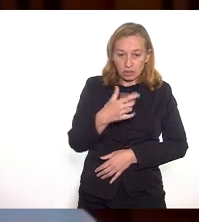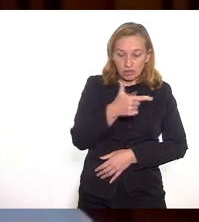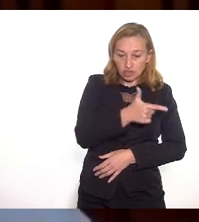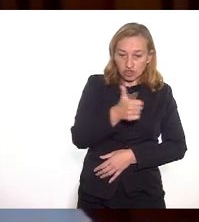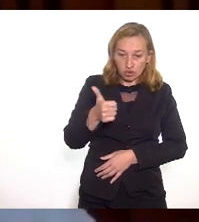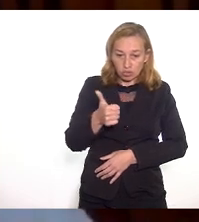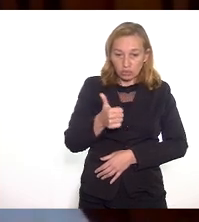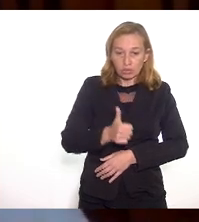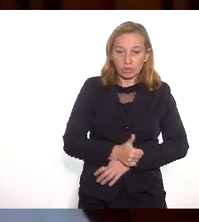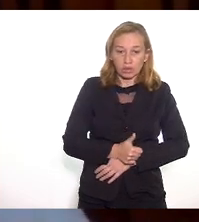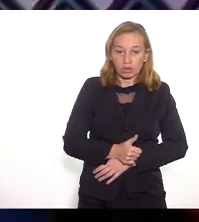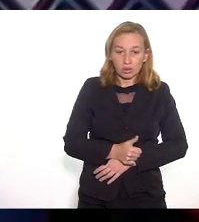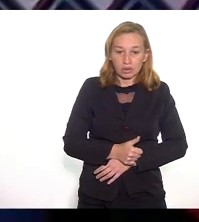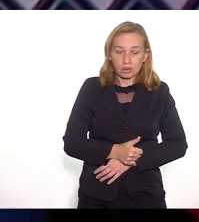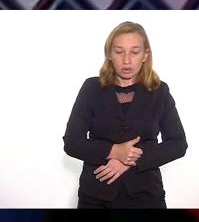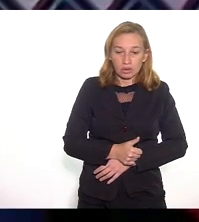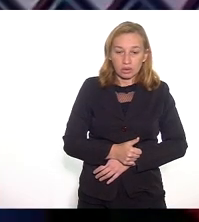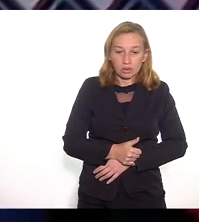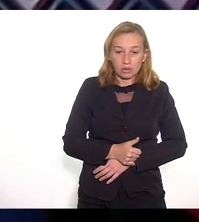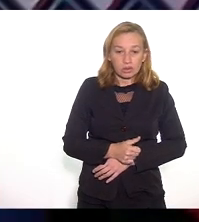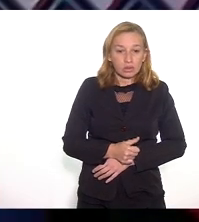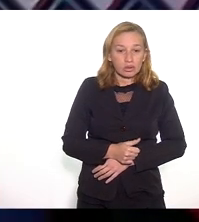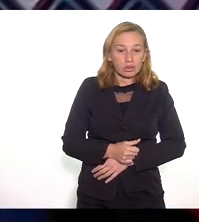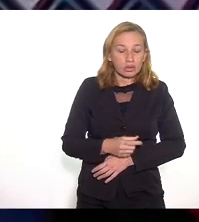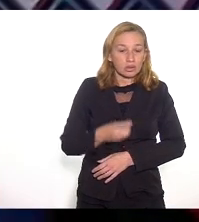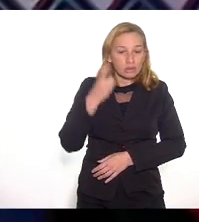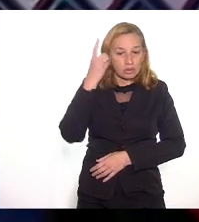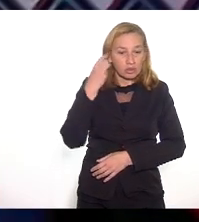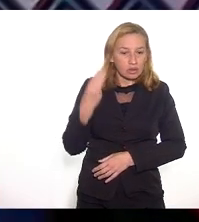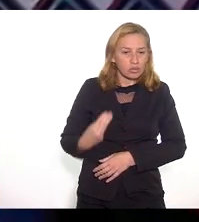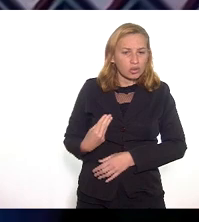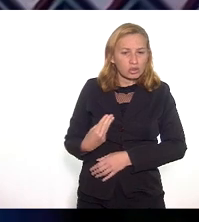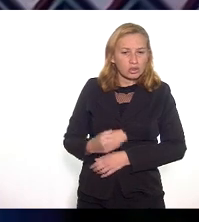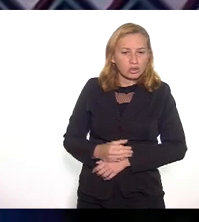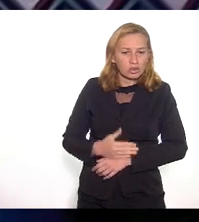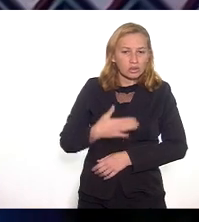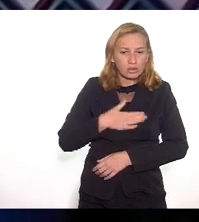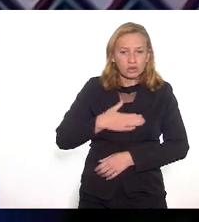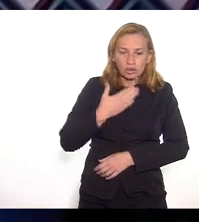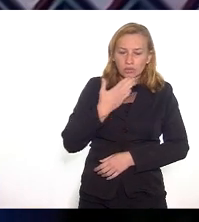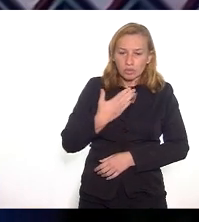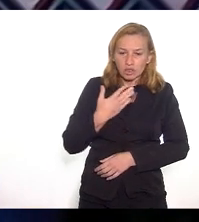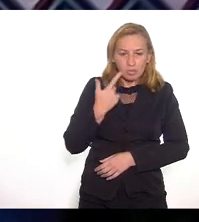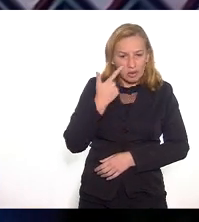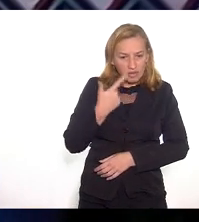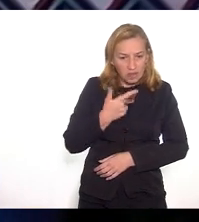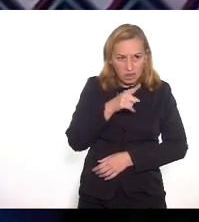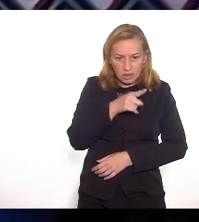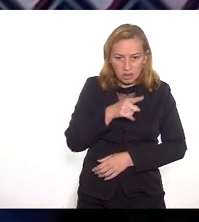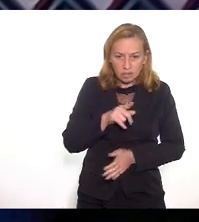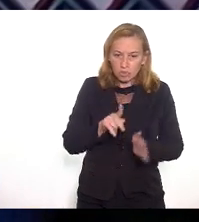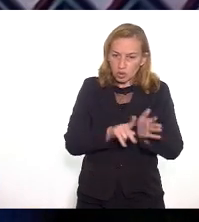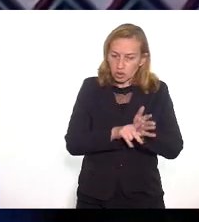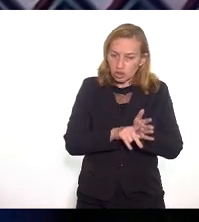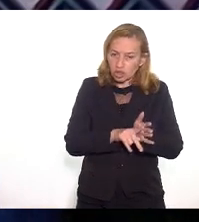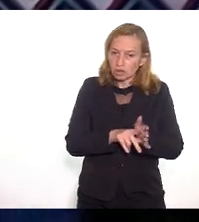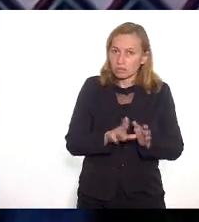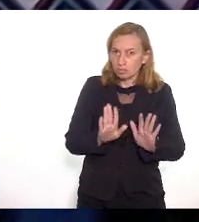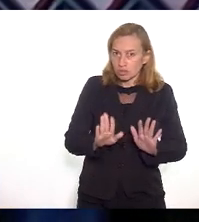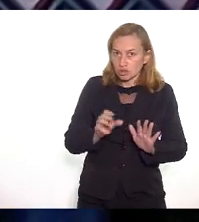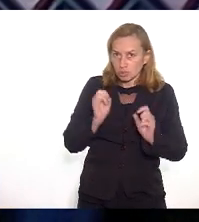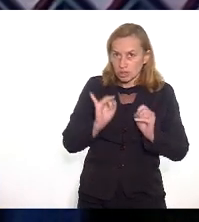4064/21. Presidente. Deputada Mônica. Eu gostaria de pedir vistas a esse projeto e ao